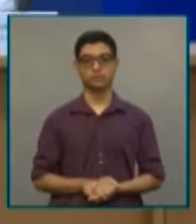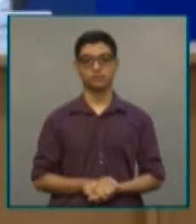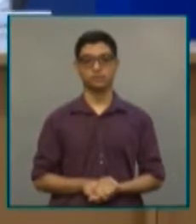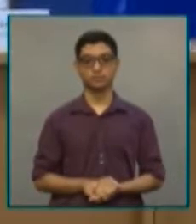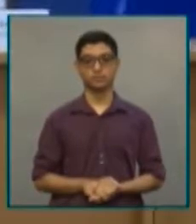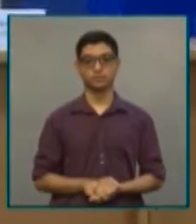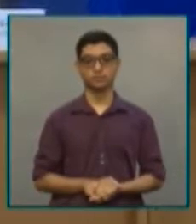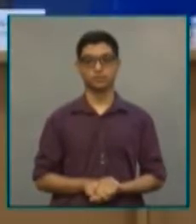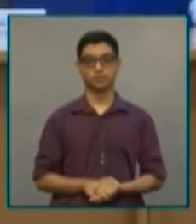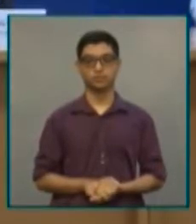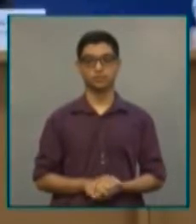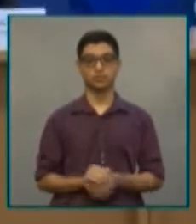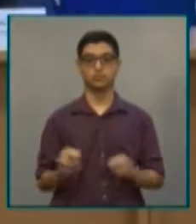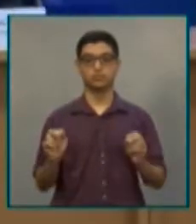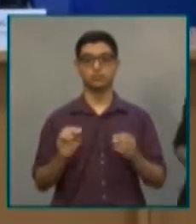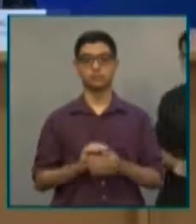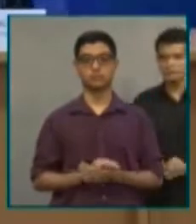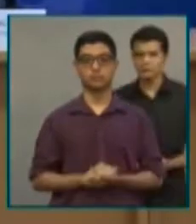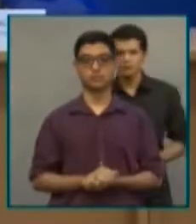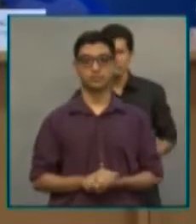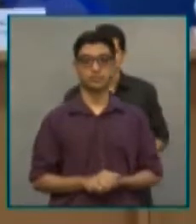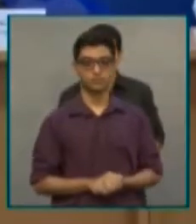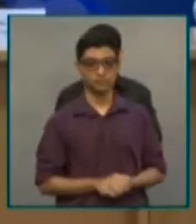Tema da pergunta.